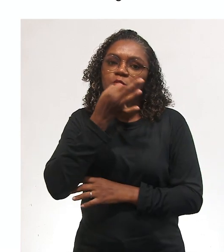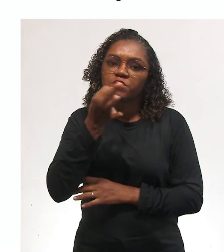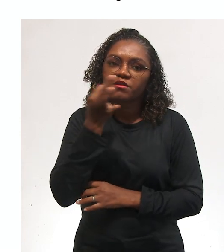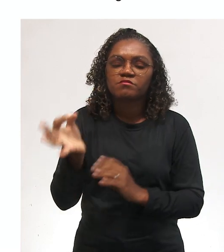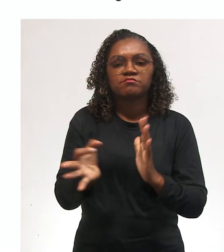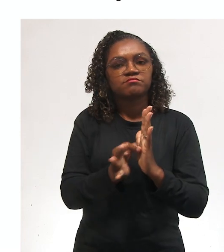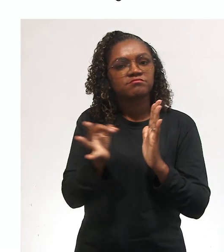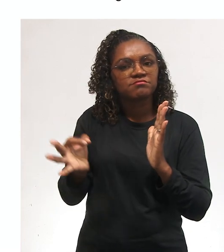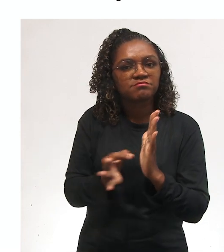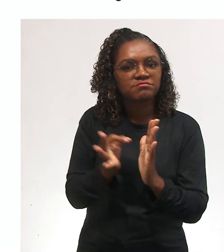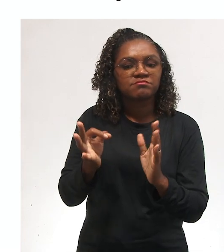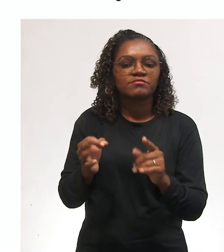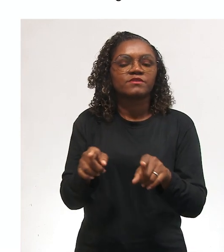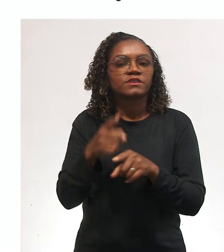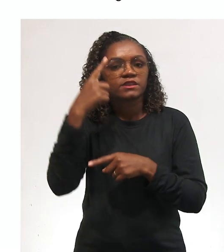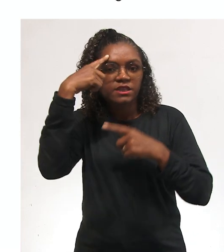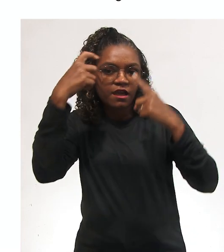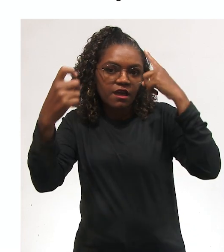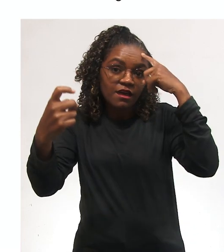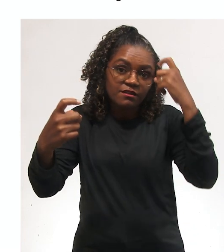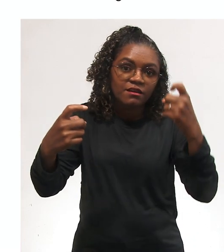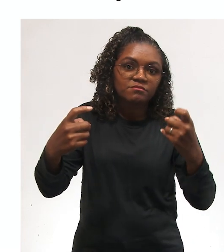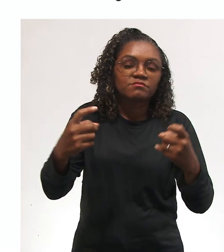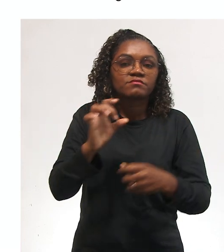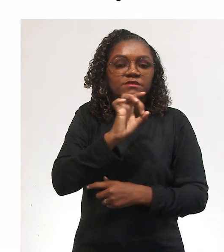com sugestões. Cada